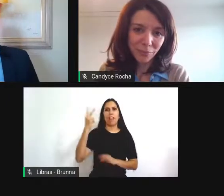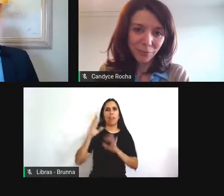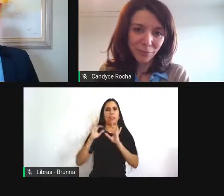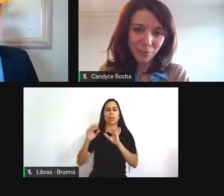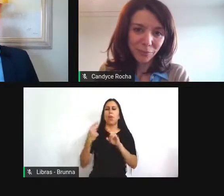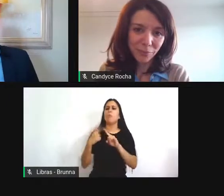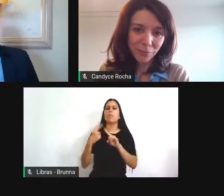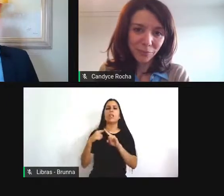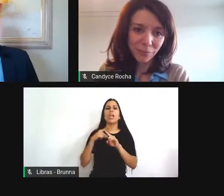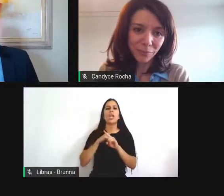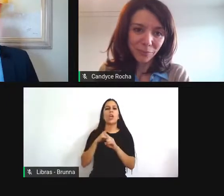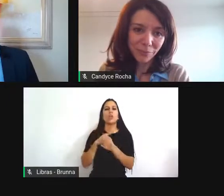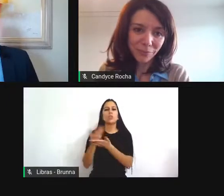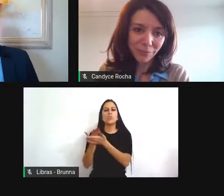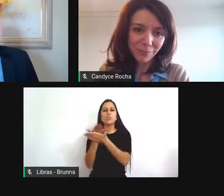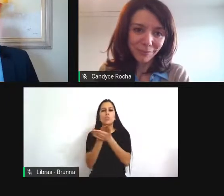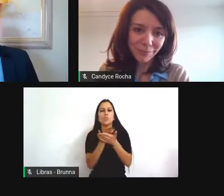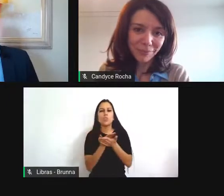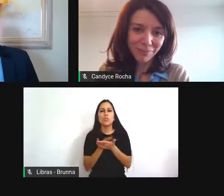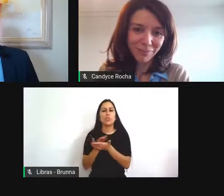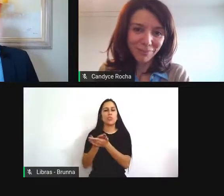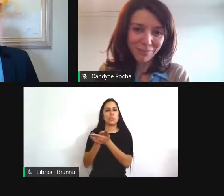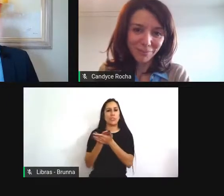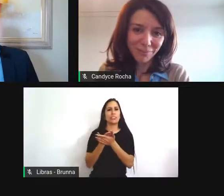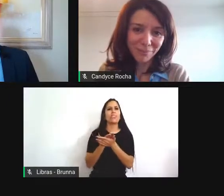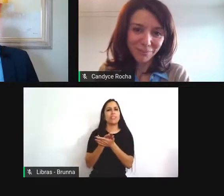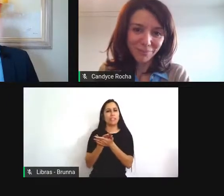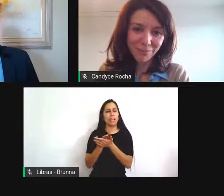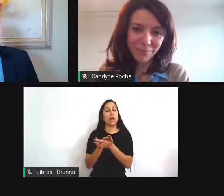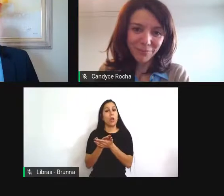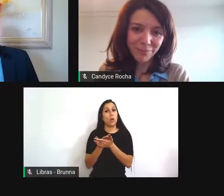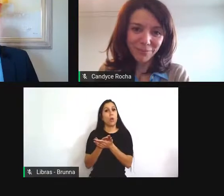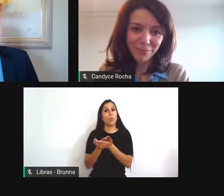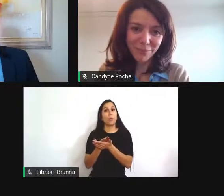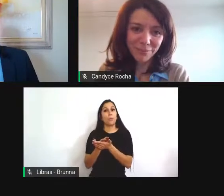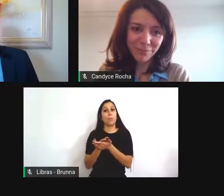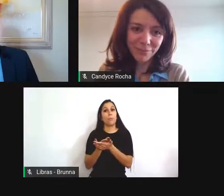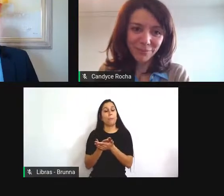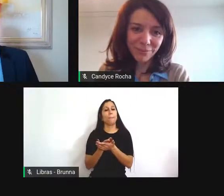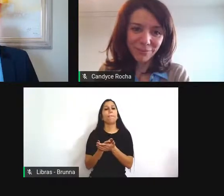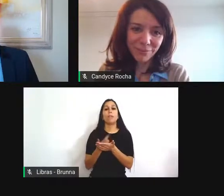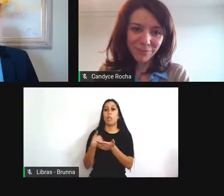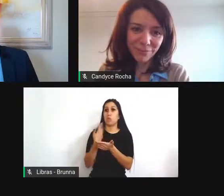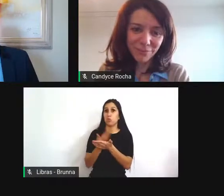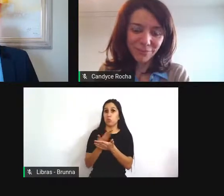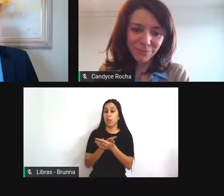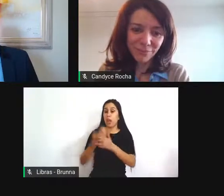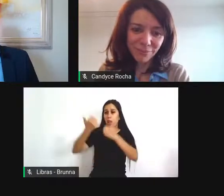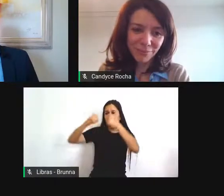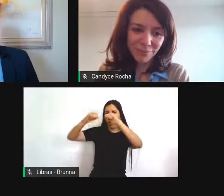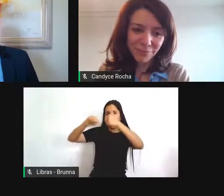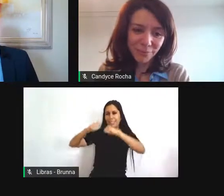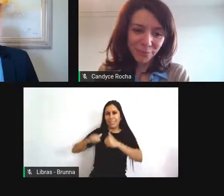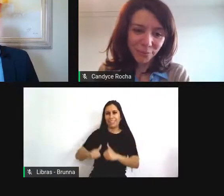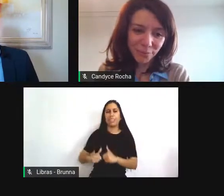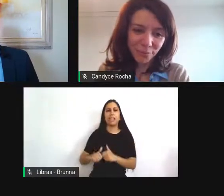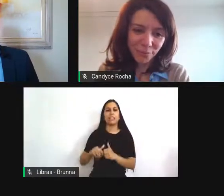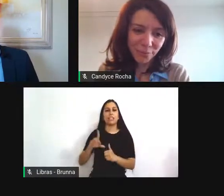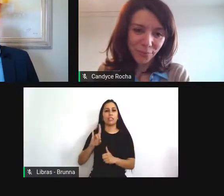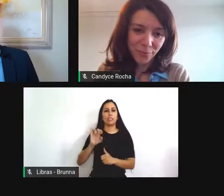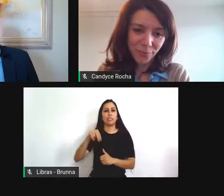estudando coisas que ninguém estuda, praticamente. Estou estudando análise da dinâmica